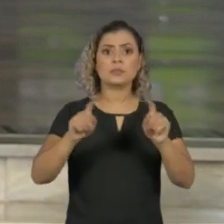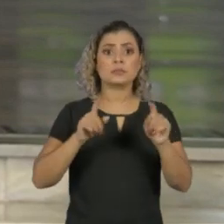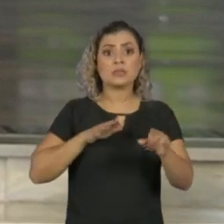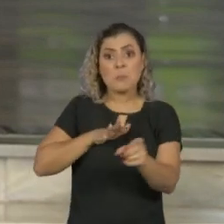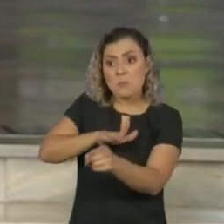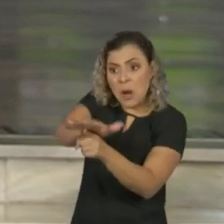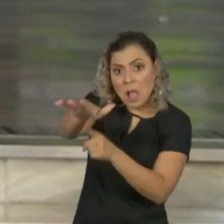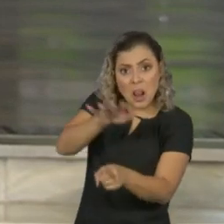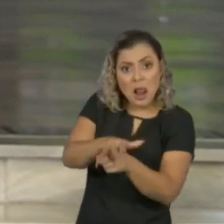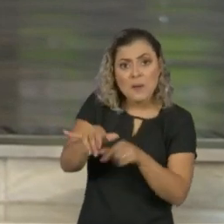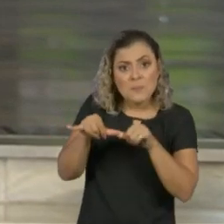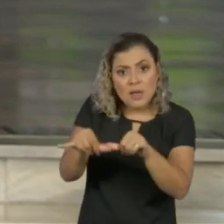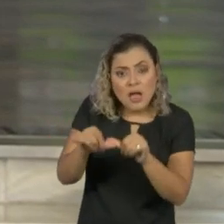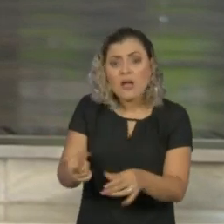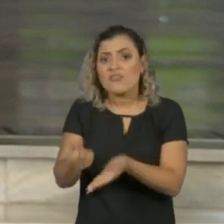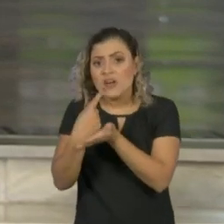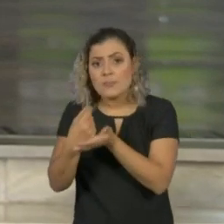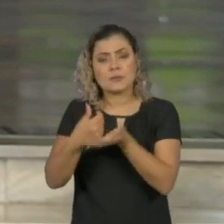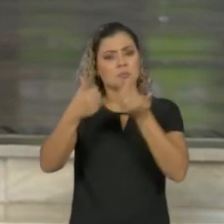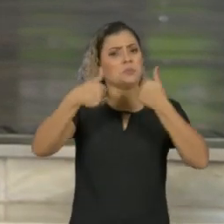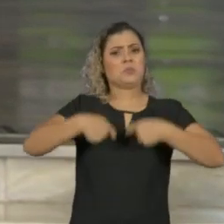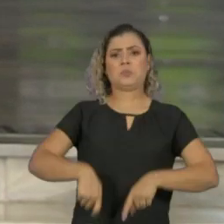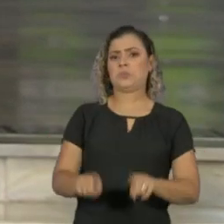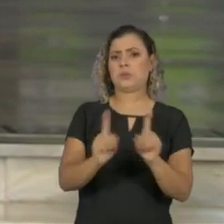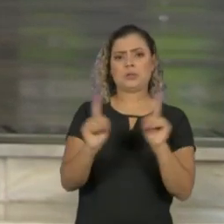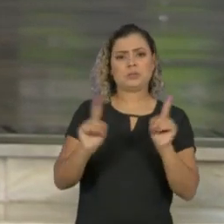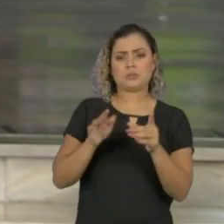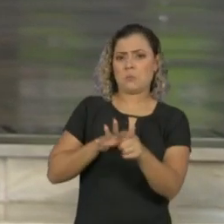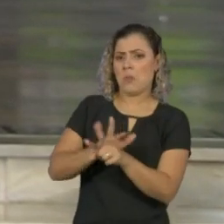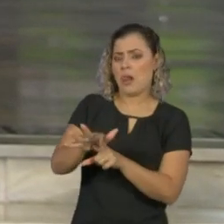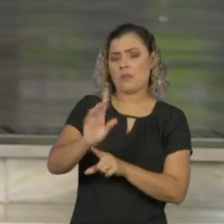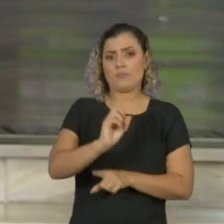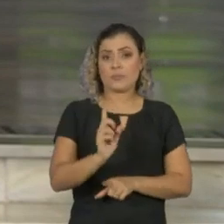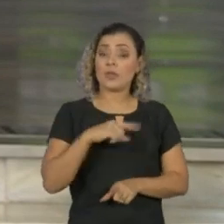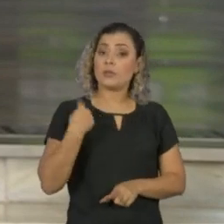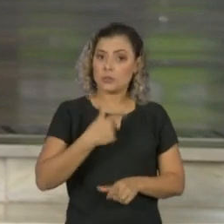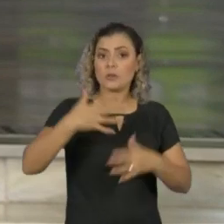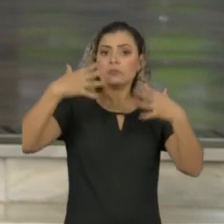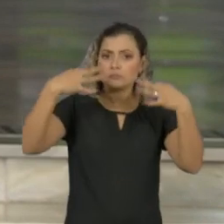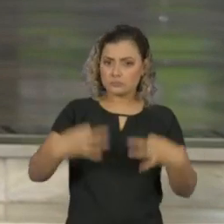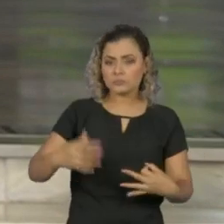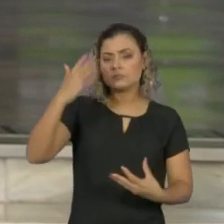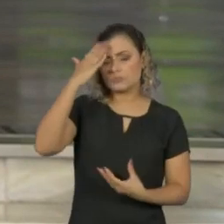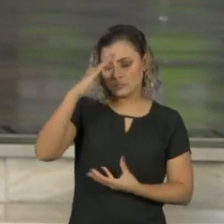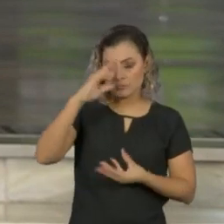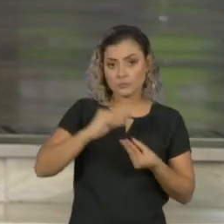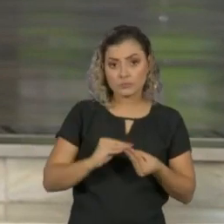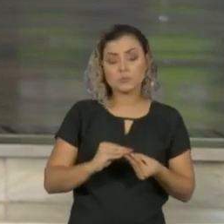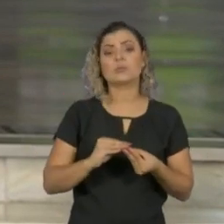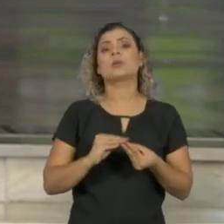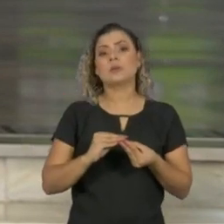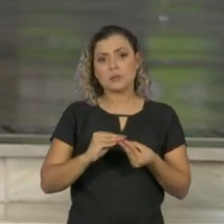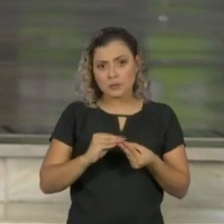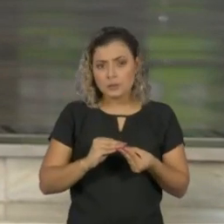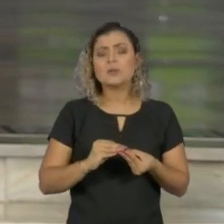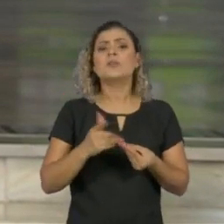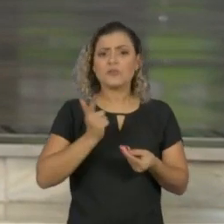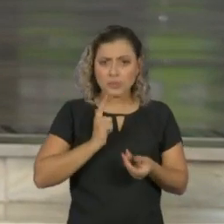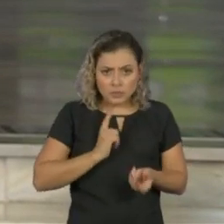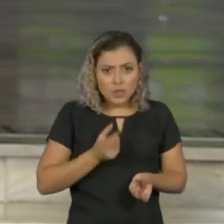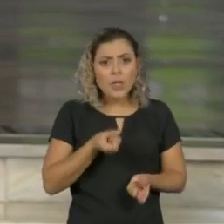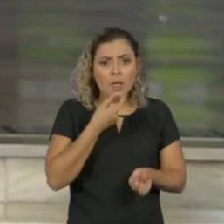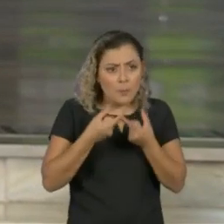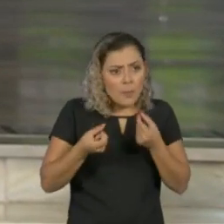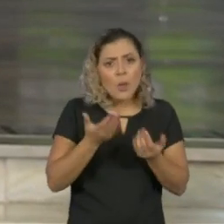a supermercados, nem a farmácias. Nós estamos seguros de que não haverá desabastecimento. Nós montamos aqui, desde